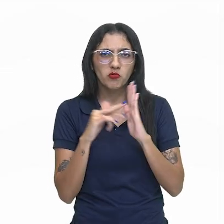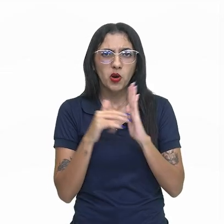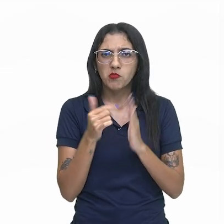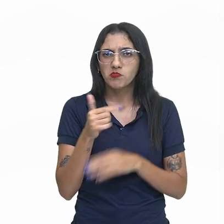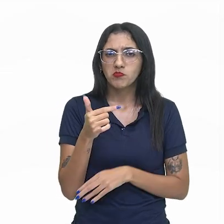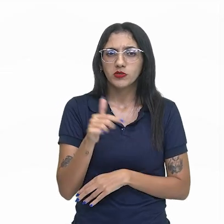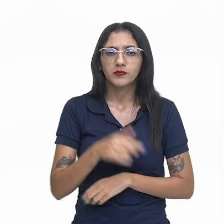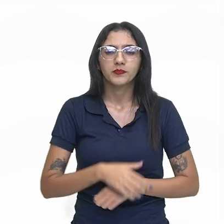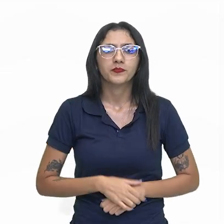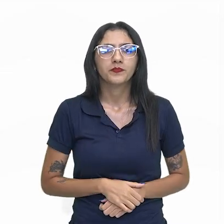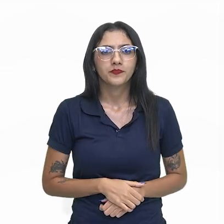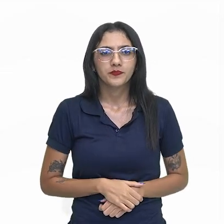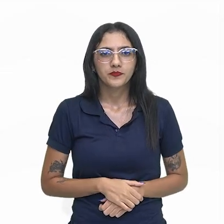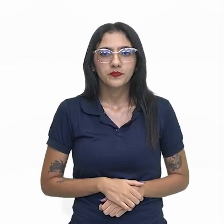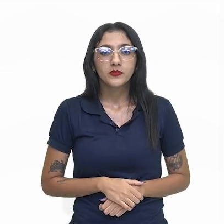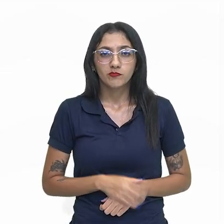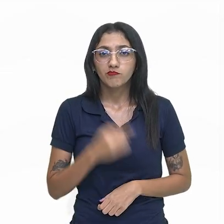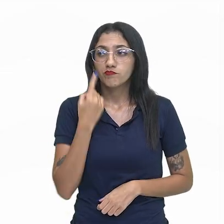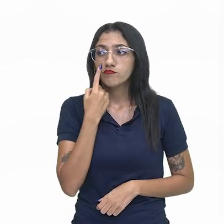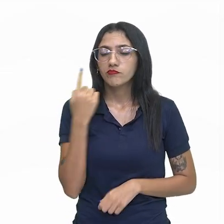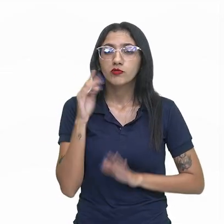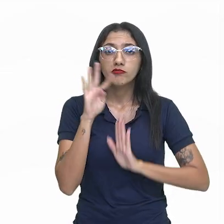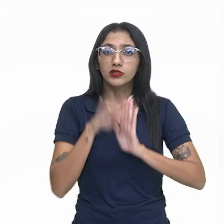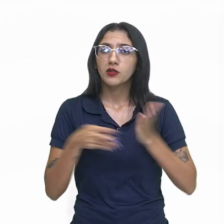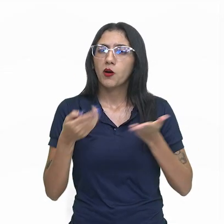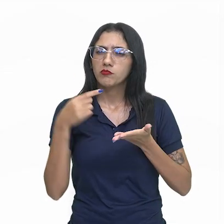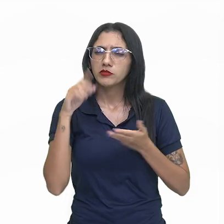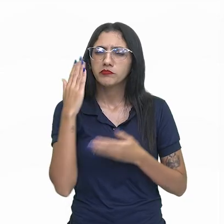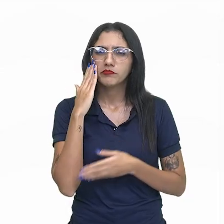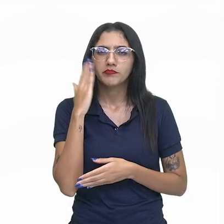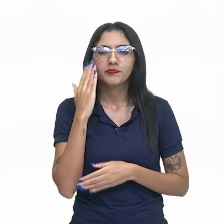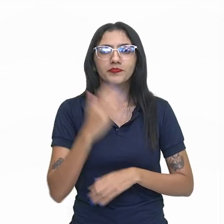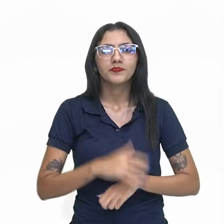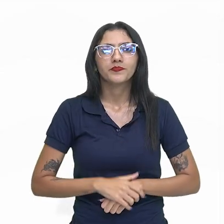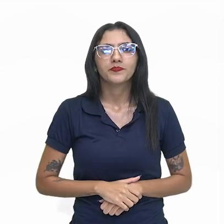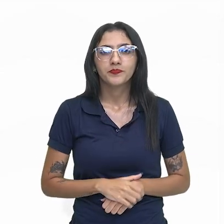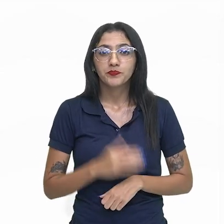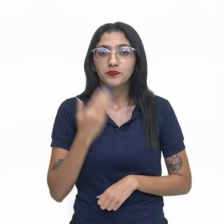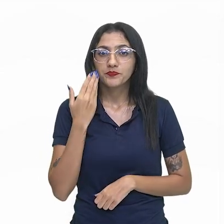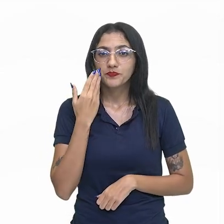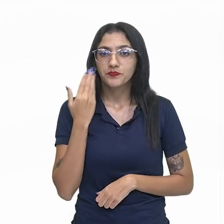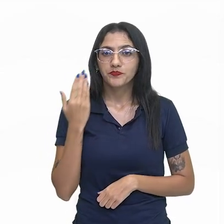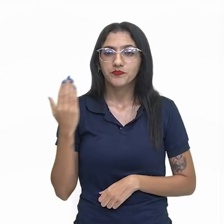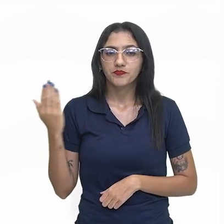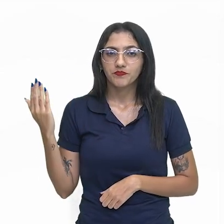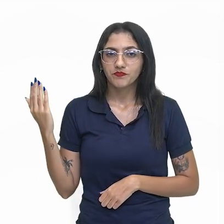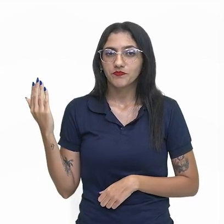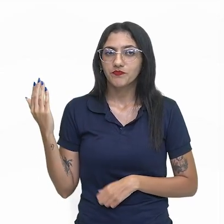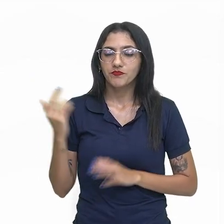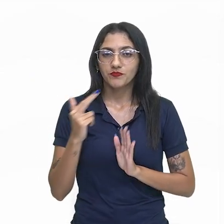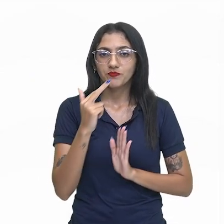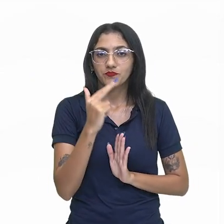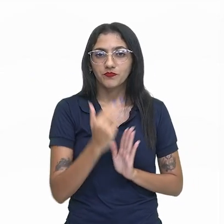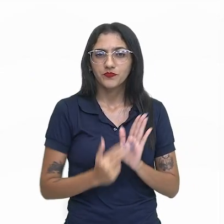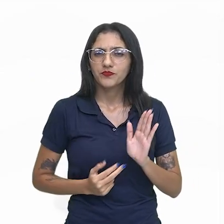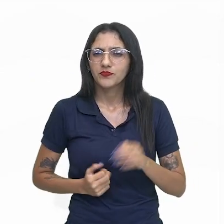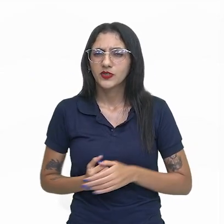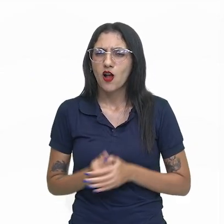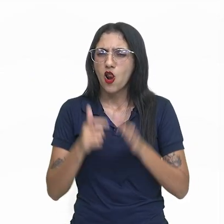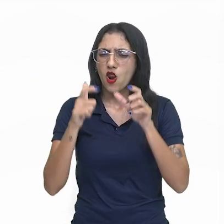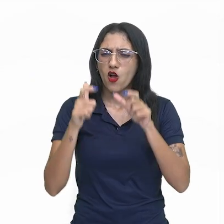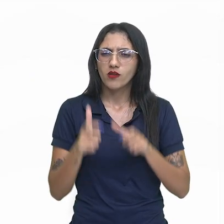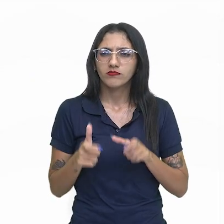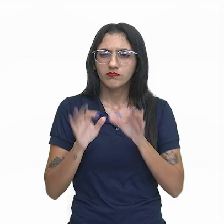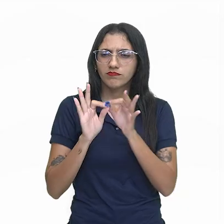vamos observar aqui no texto para melhor entendimento. Para lá dos montes afastados,